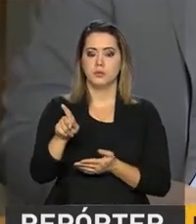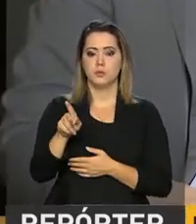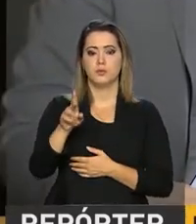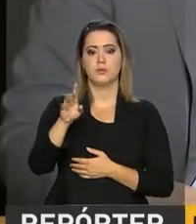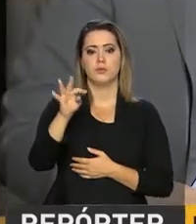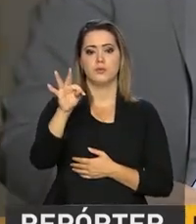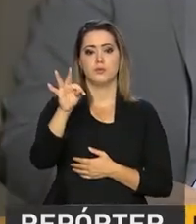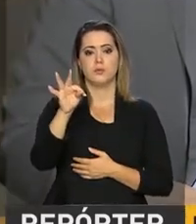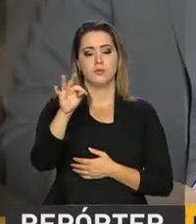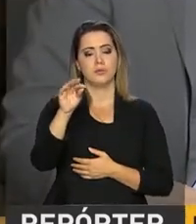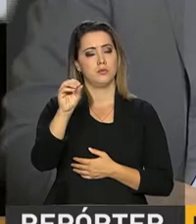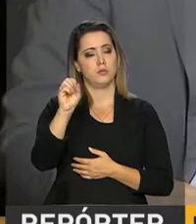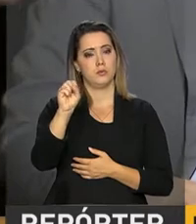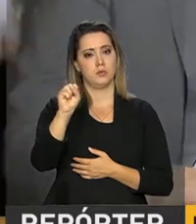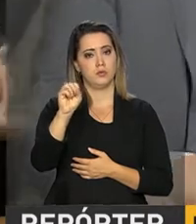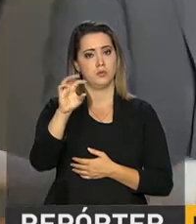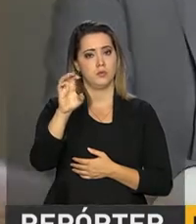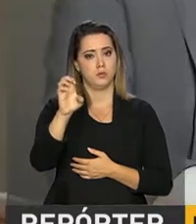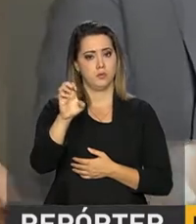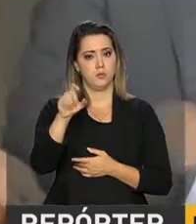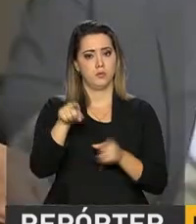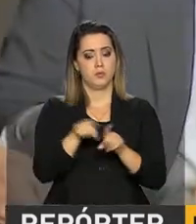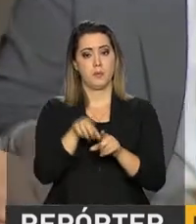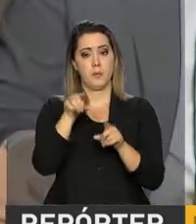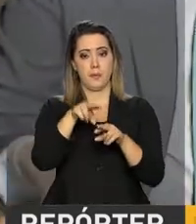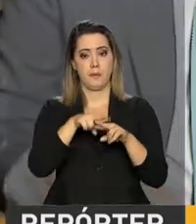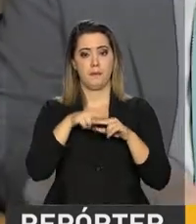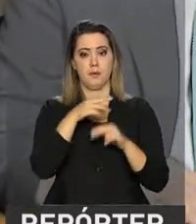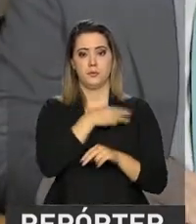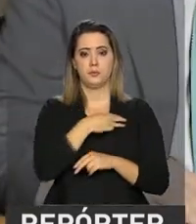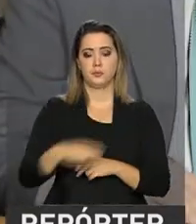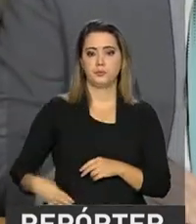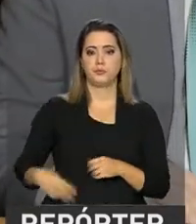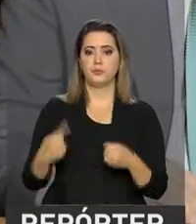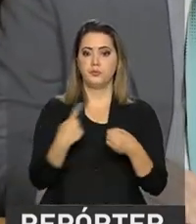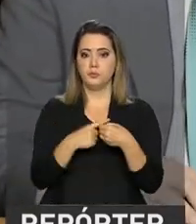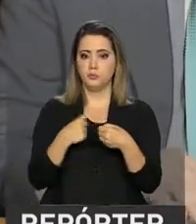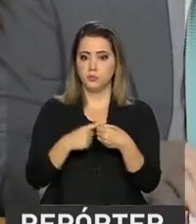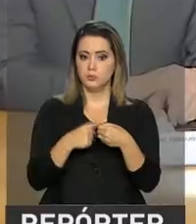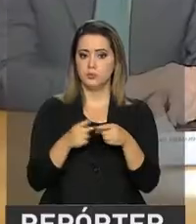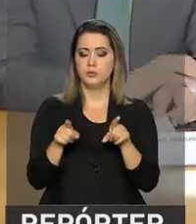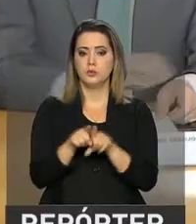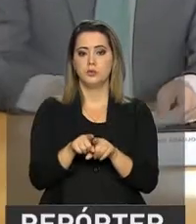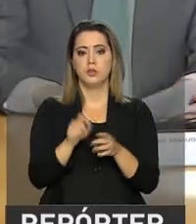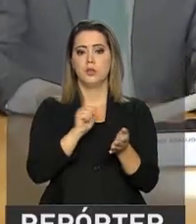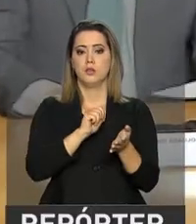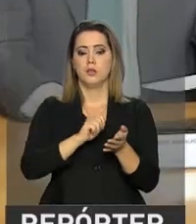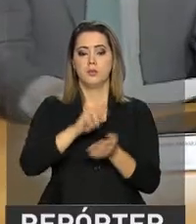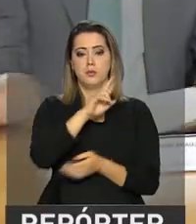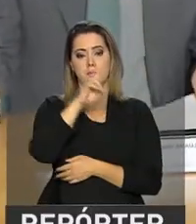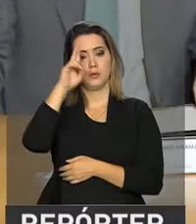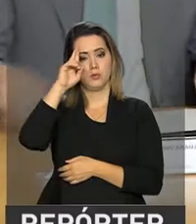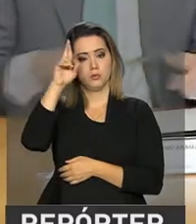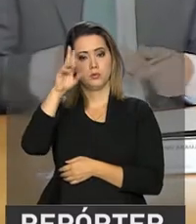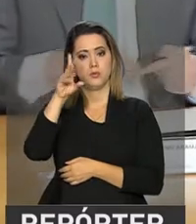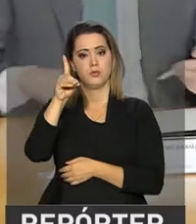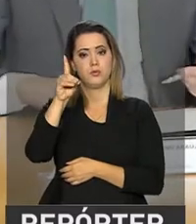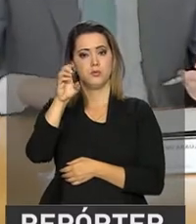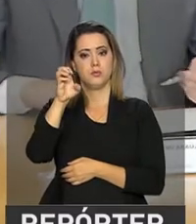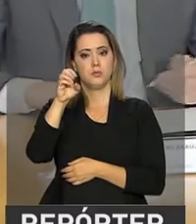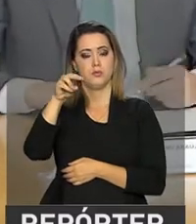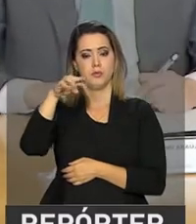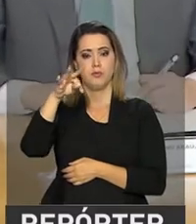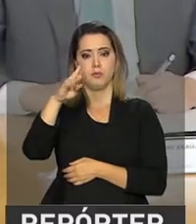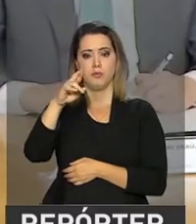ministro gilmar mendes pelo ministro das cidades bruno araújo e pelo diretor do departamento nacional de